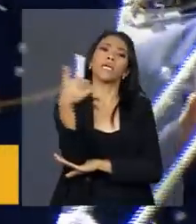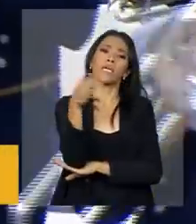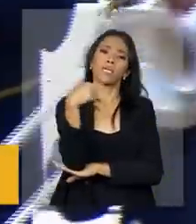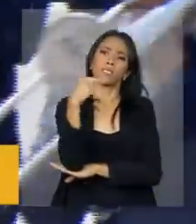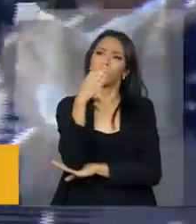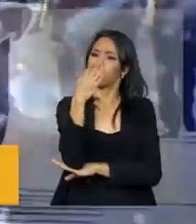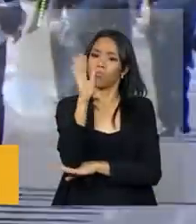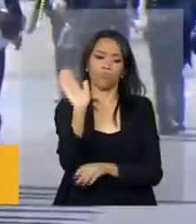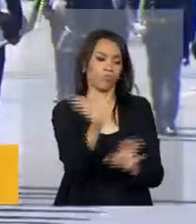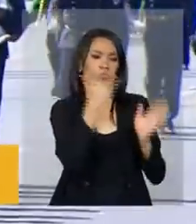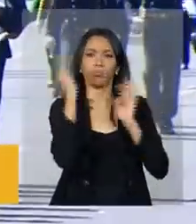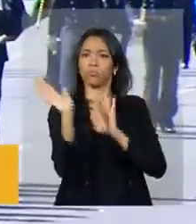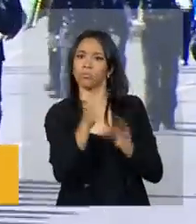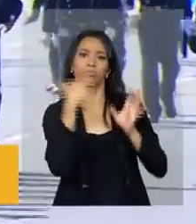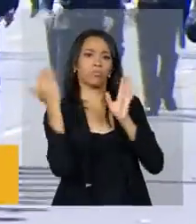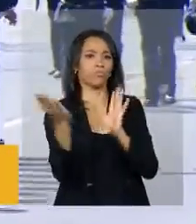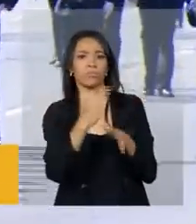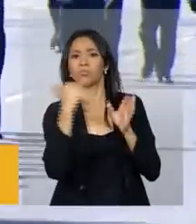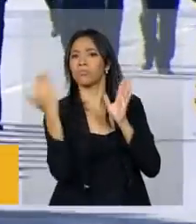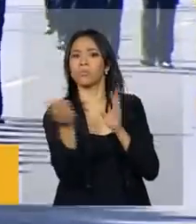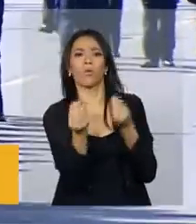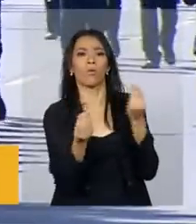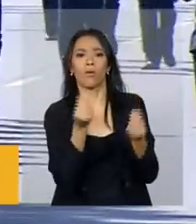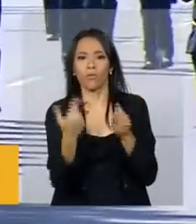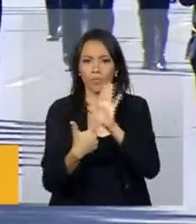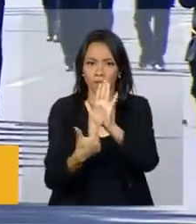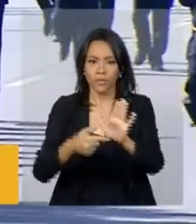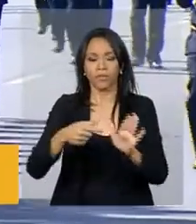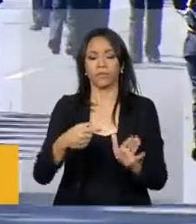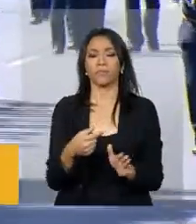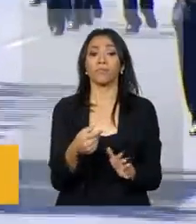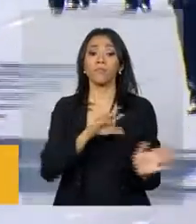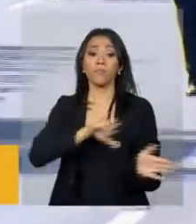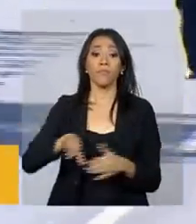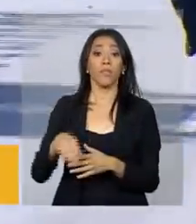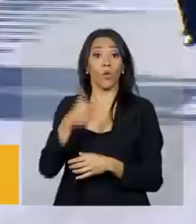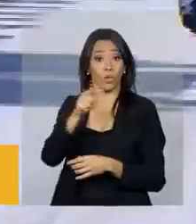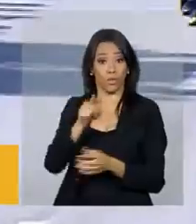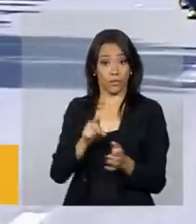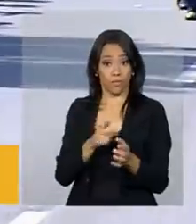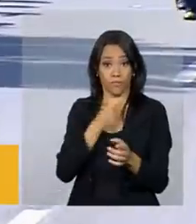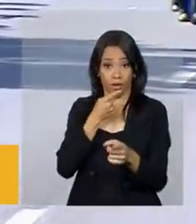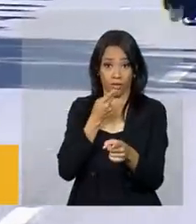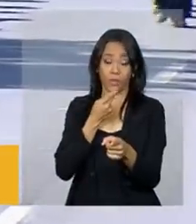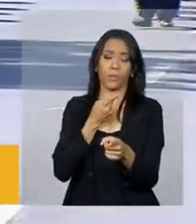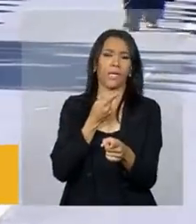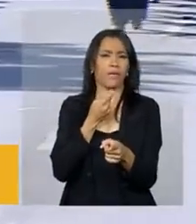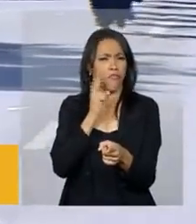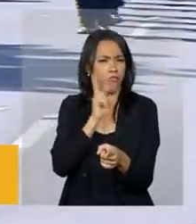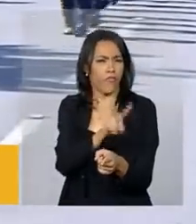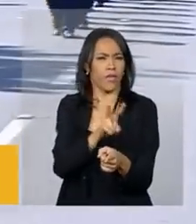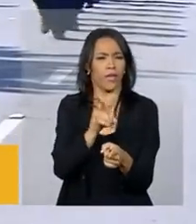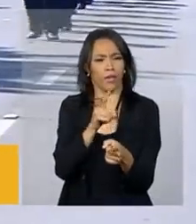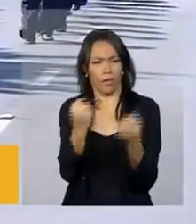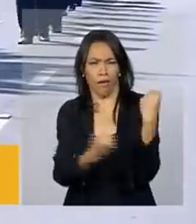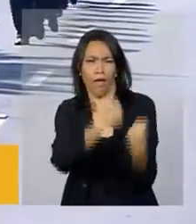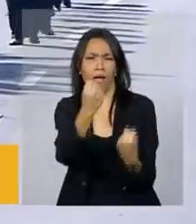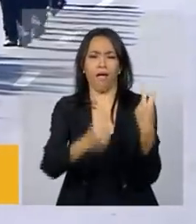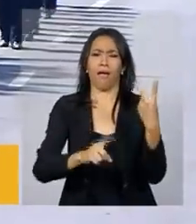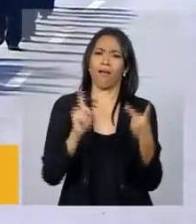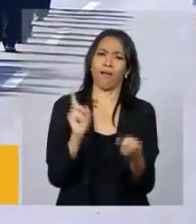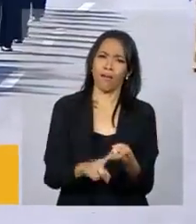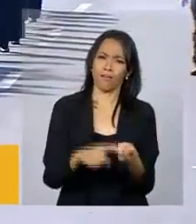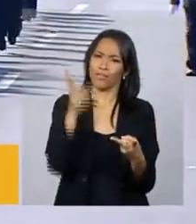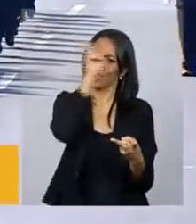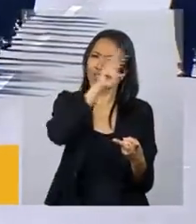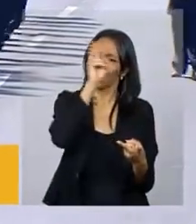fizeram parte do nosso país. A gente fala muito da história das armas, dos carros e da própria história do